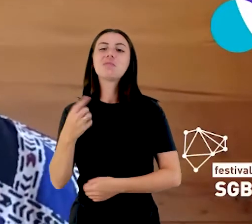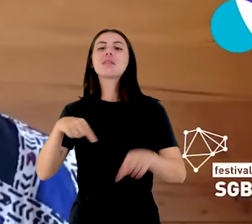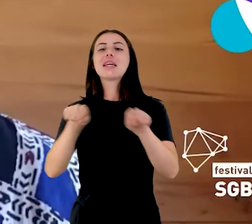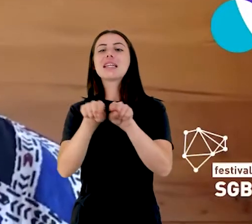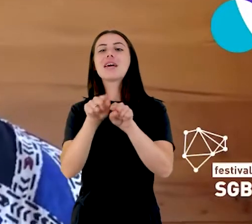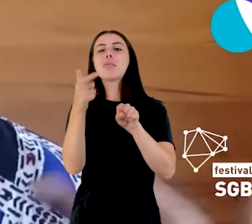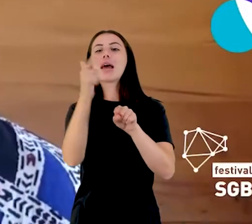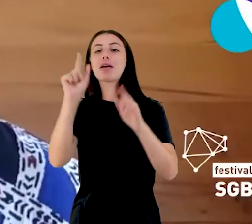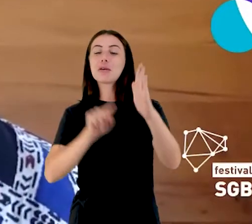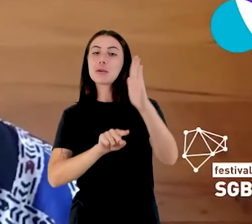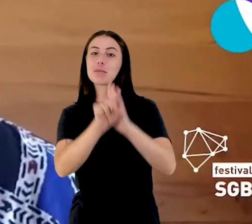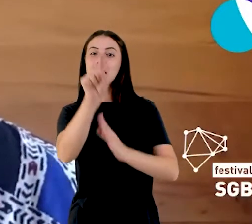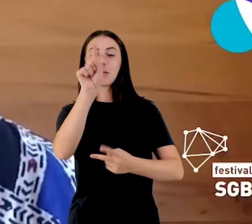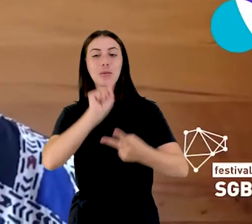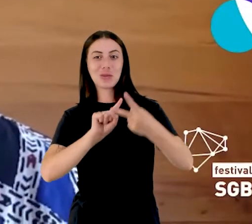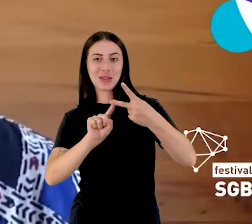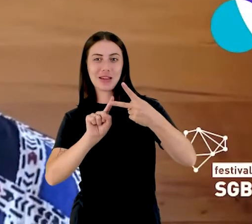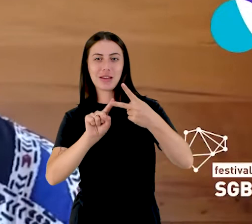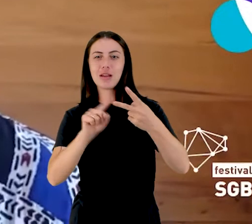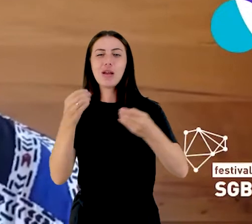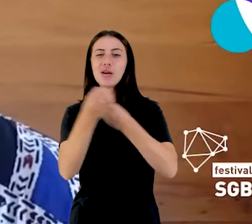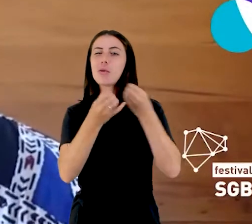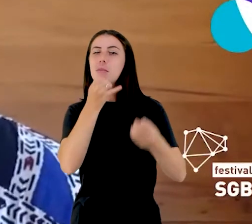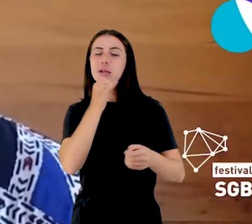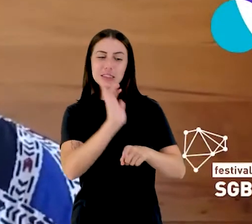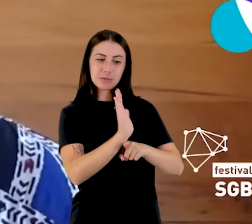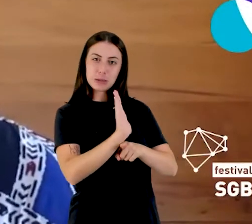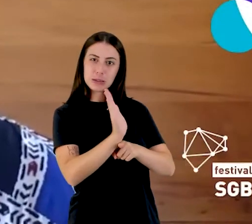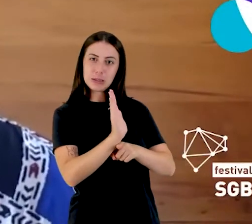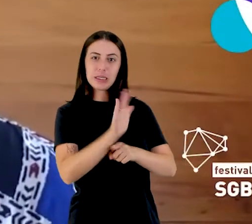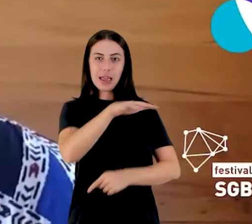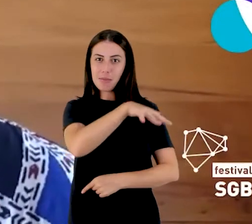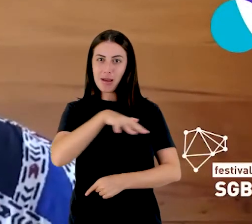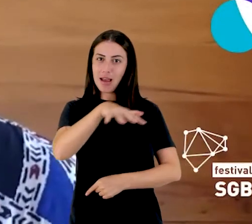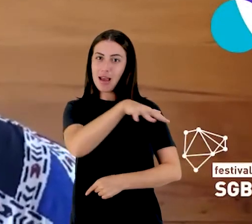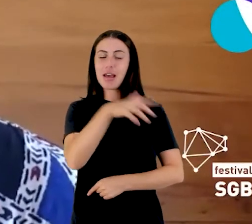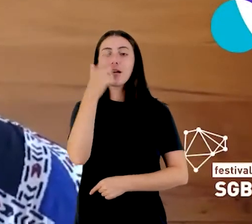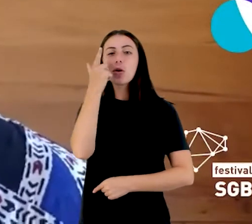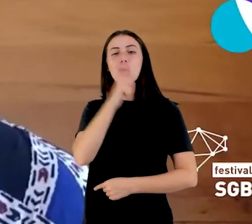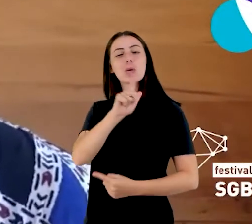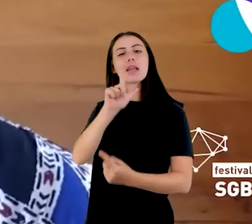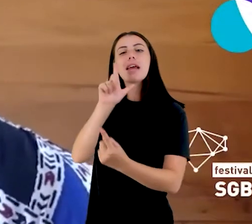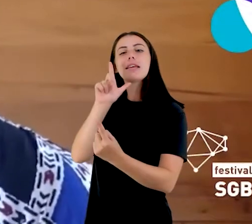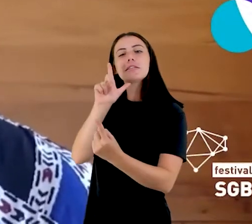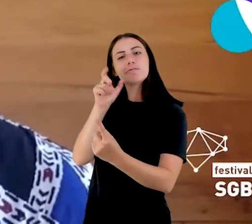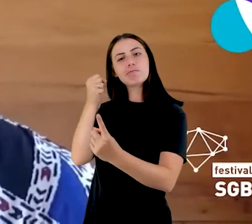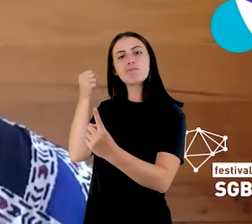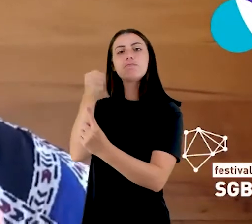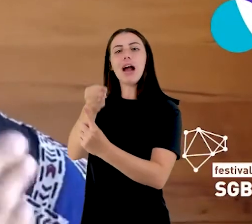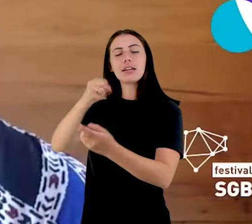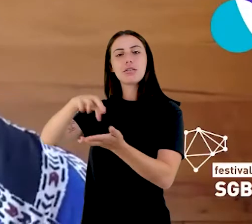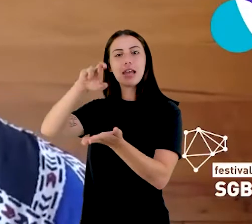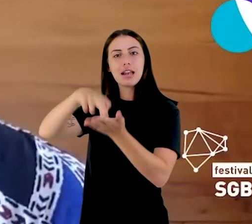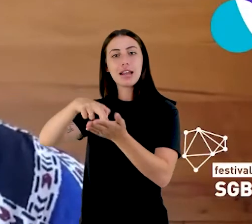realidade em que ele é exibido? E a outra pergunta também muito importante a gente fazer é de que forma o cinema